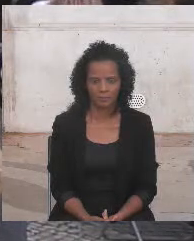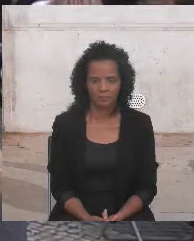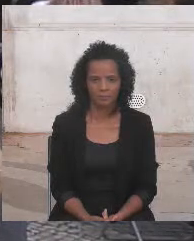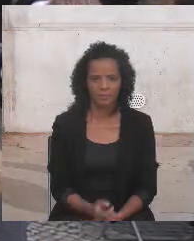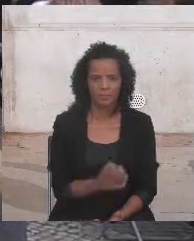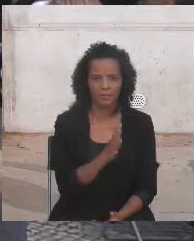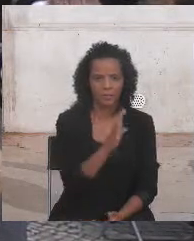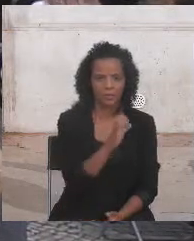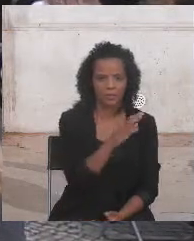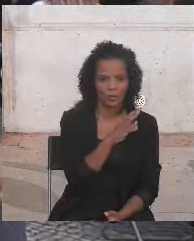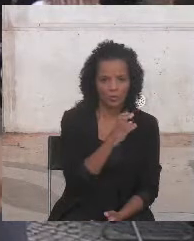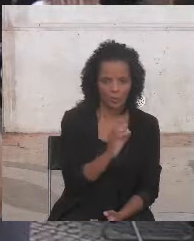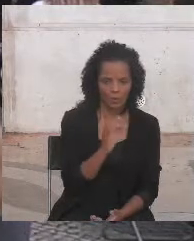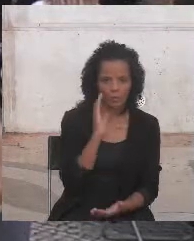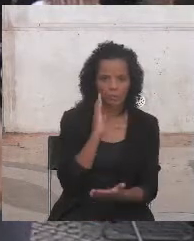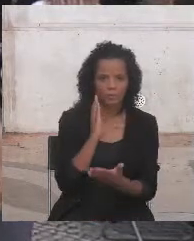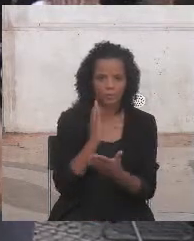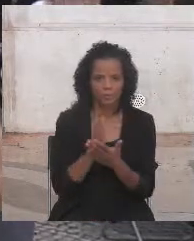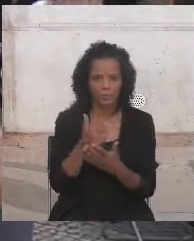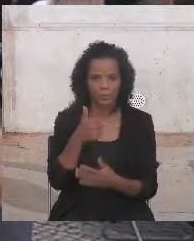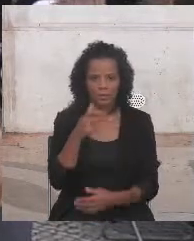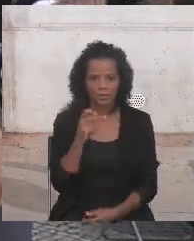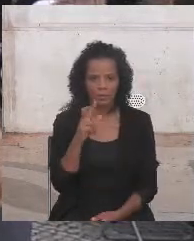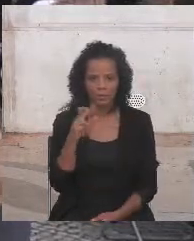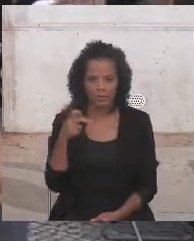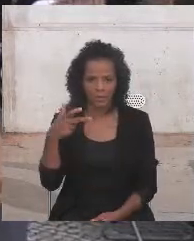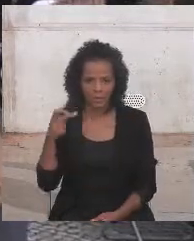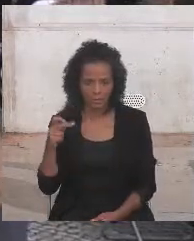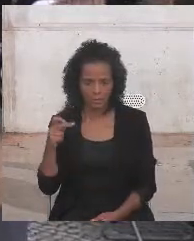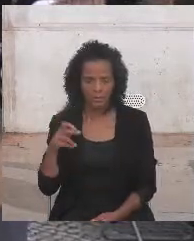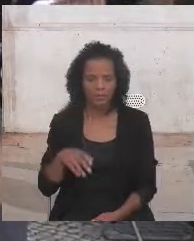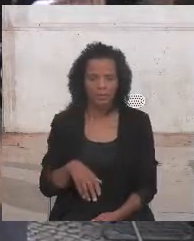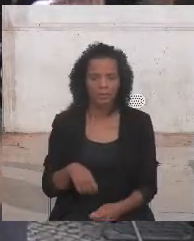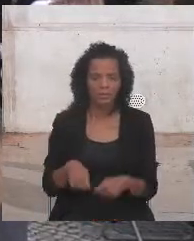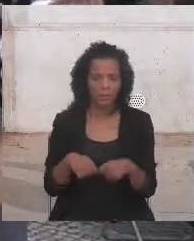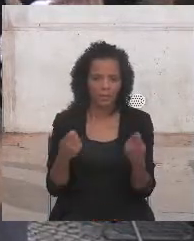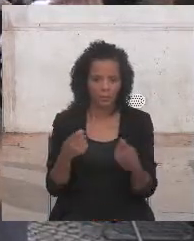João Vasco Cruzeira Oliveira Barata, Bloco de Esquerda.